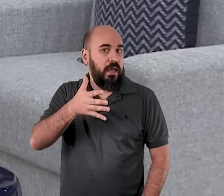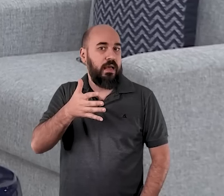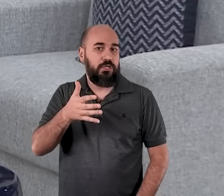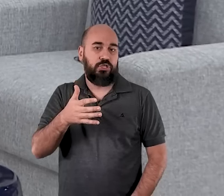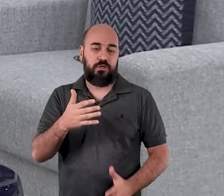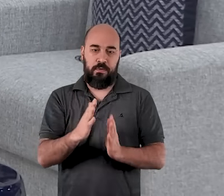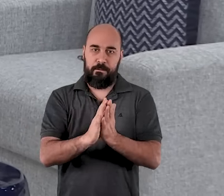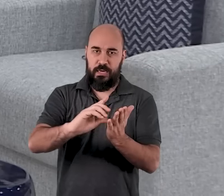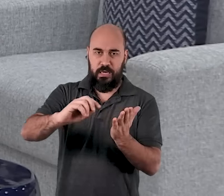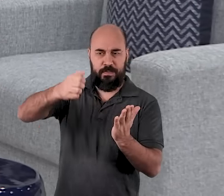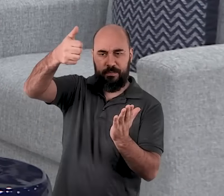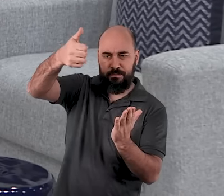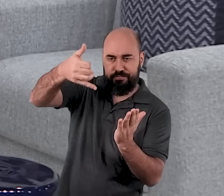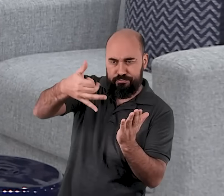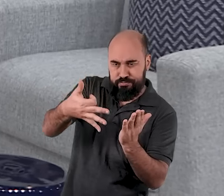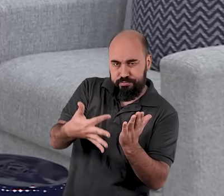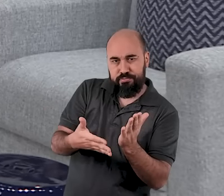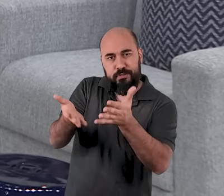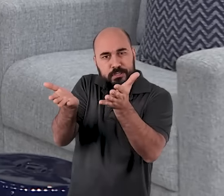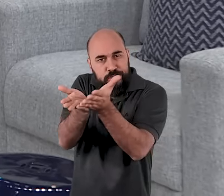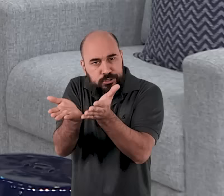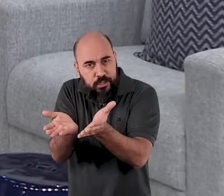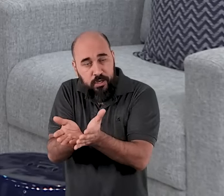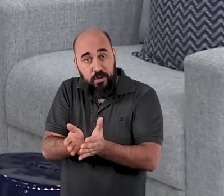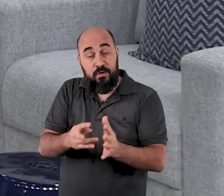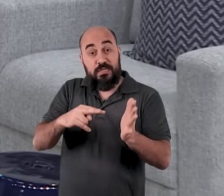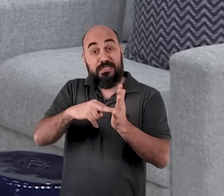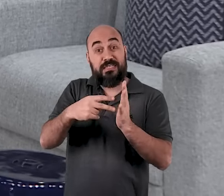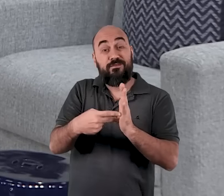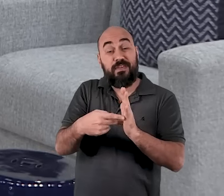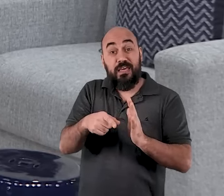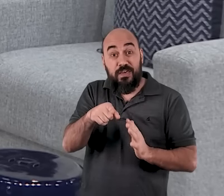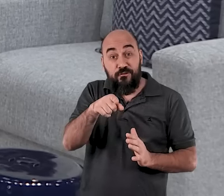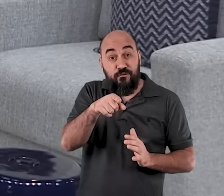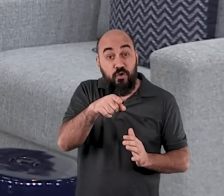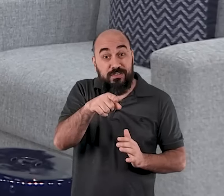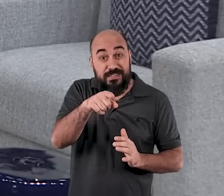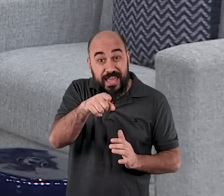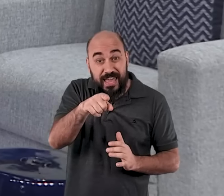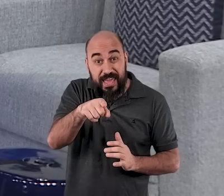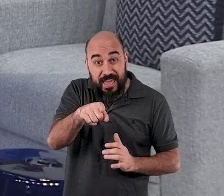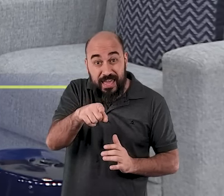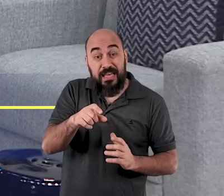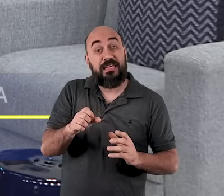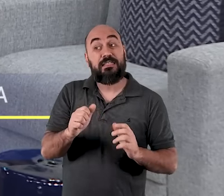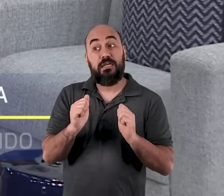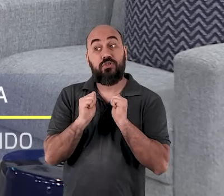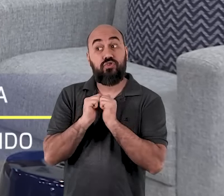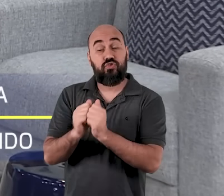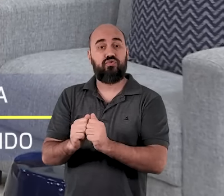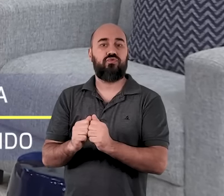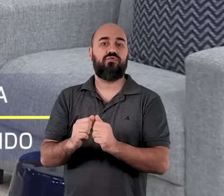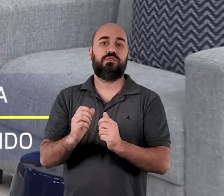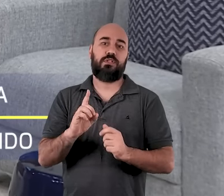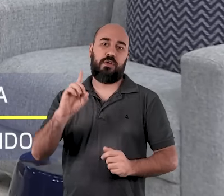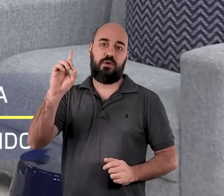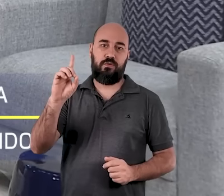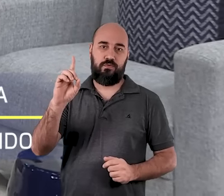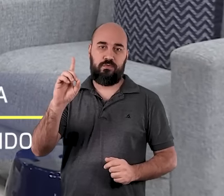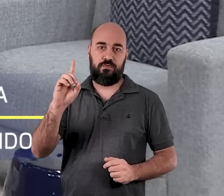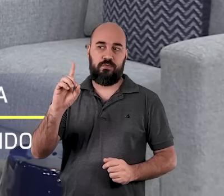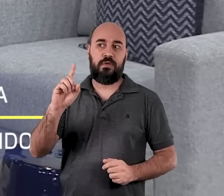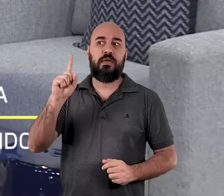evangélica, você está sendo aproximado de Deus, ou você está se afastando dele